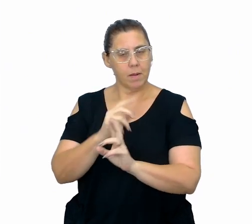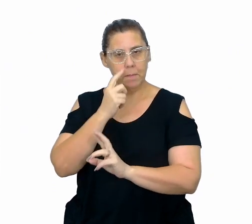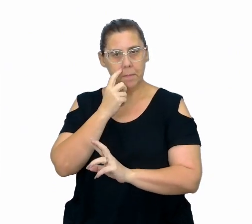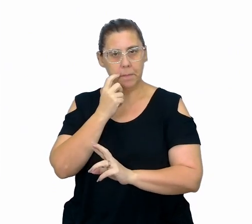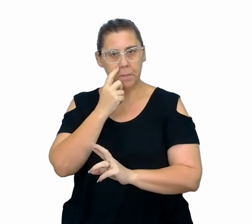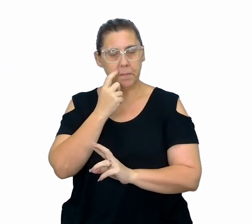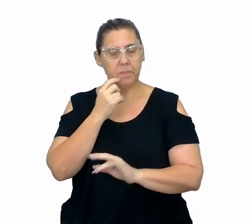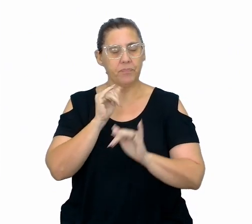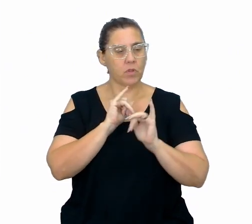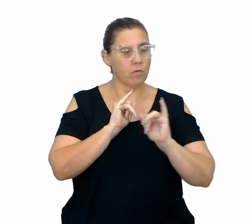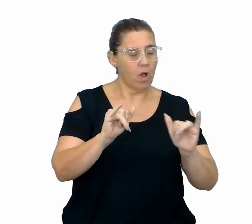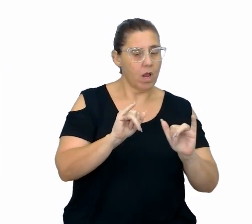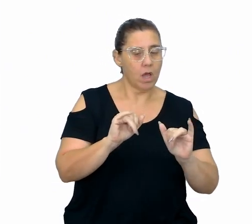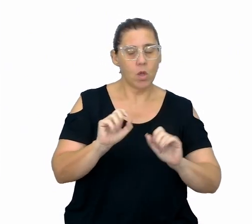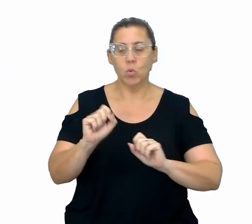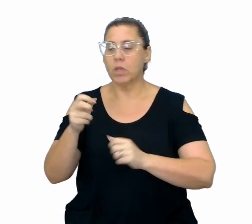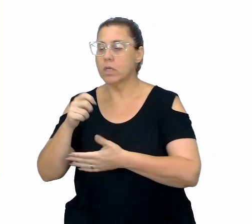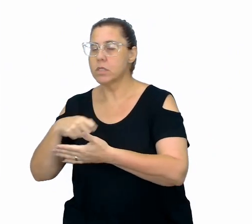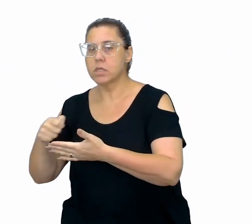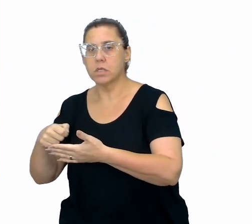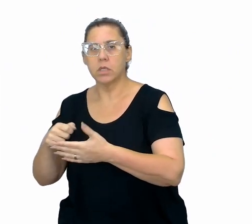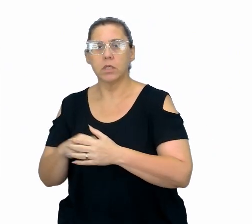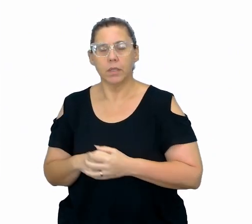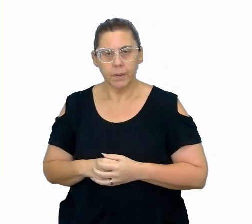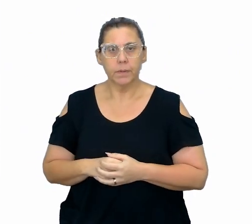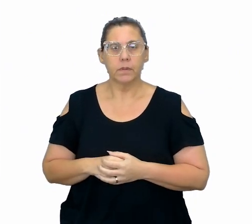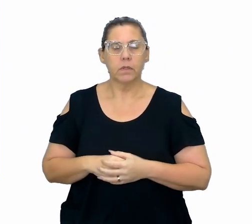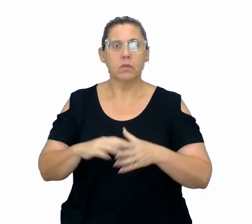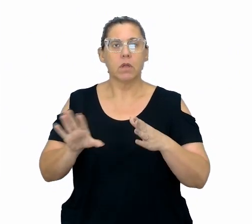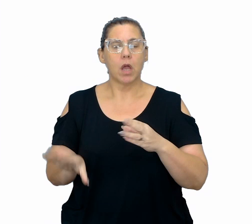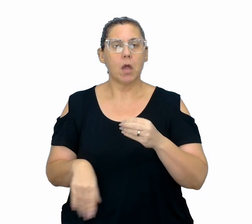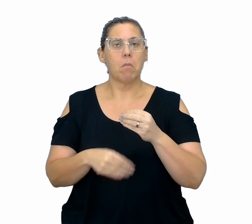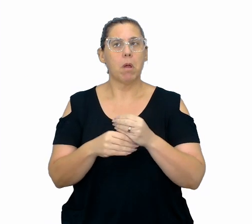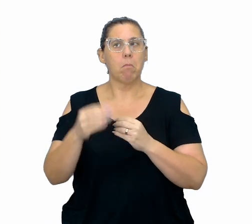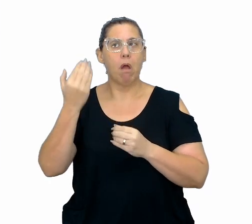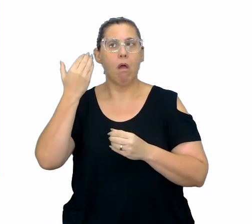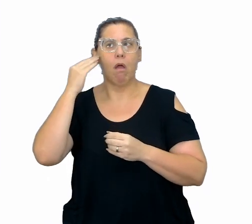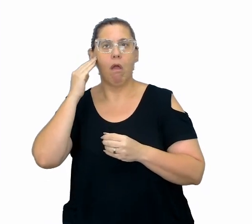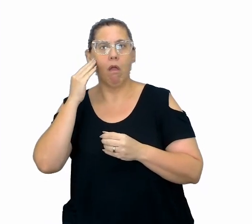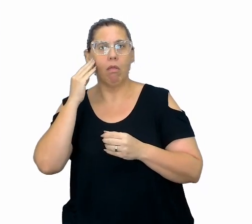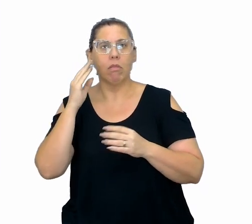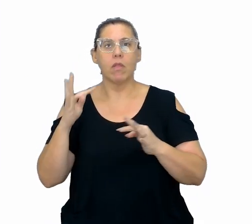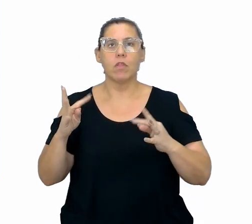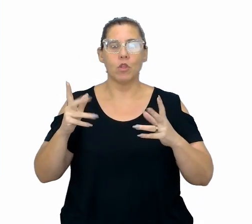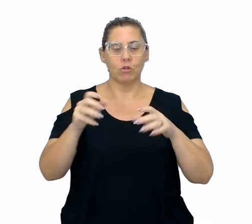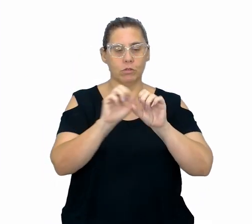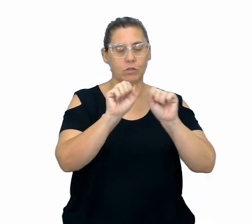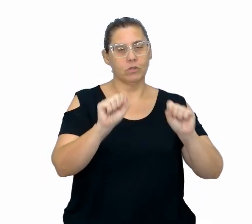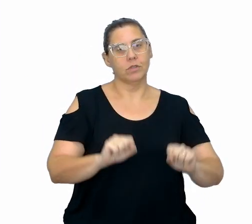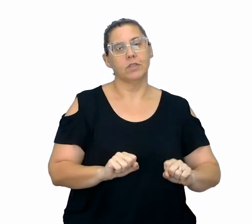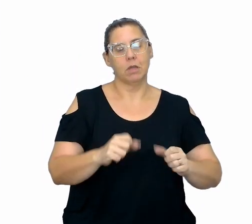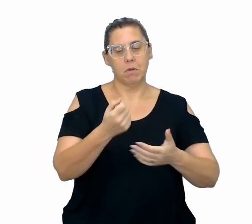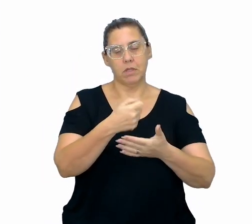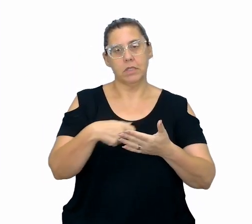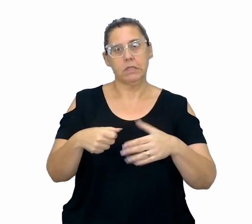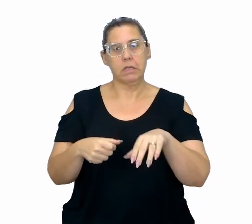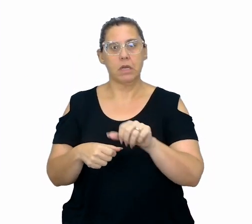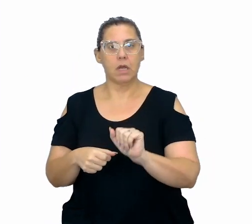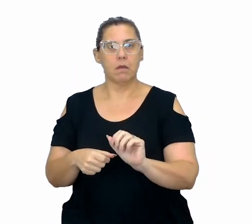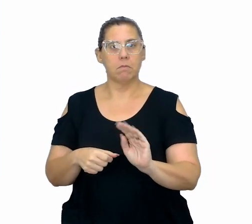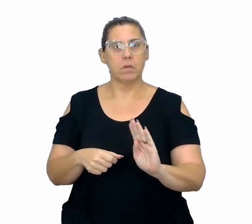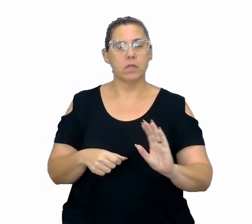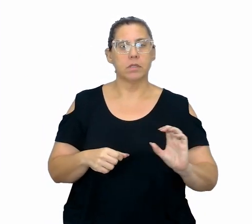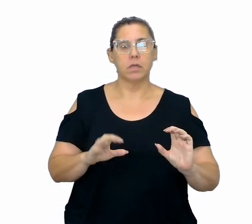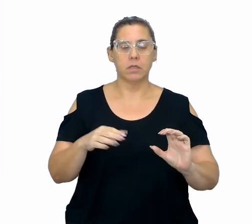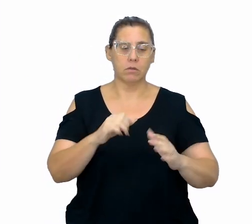diz e o que está escrito, o que contribui para compreender as notações do sistema de escrita alfabética. Então, quando